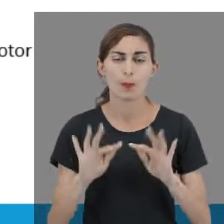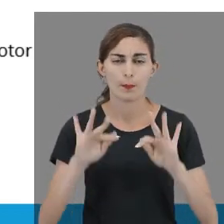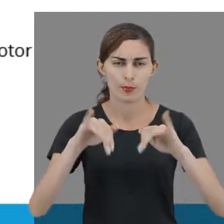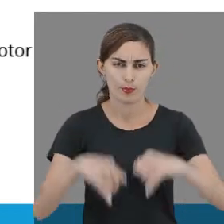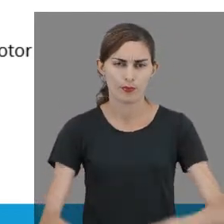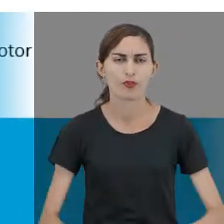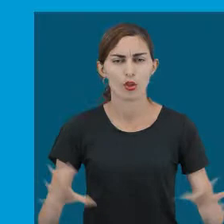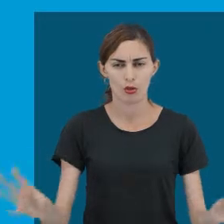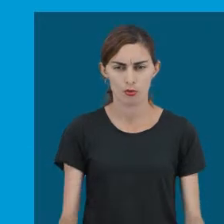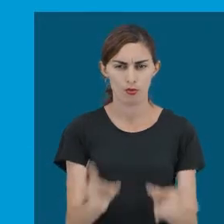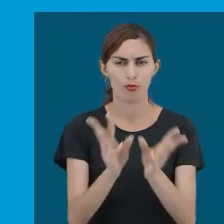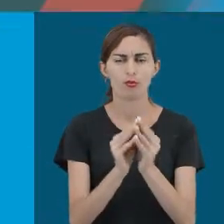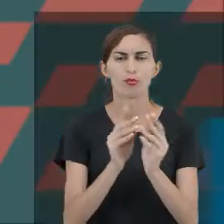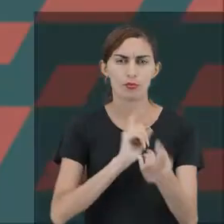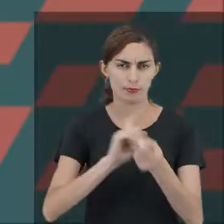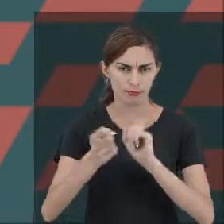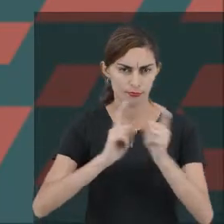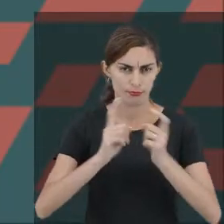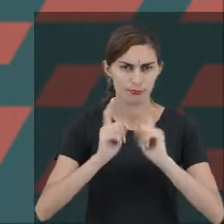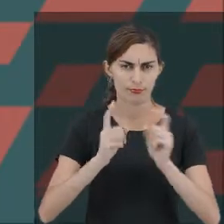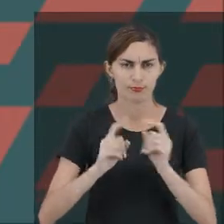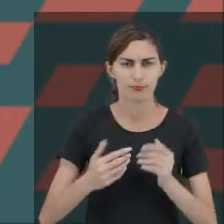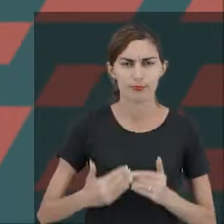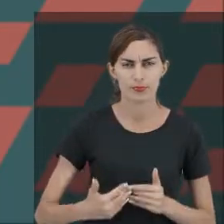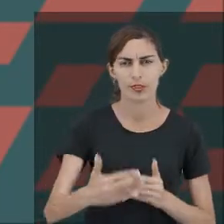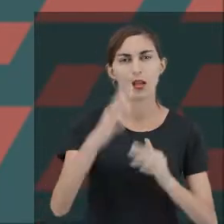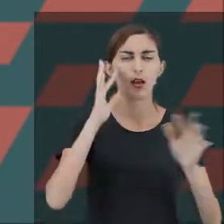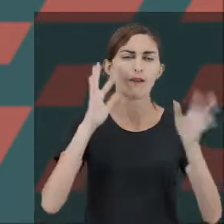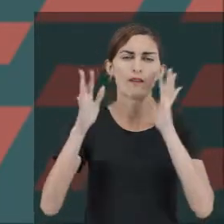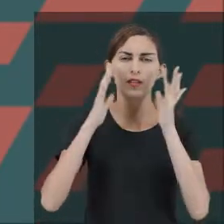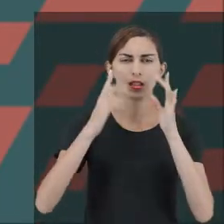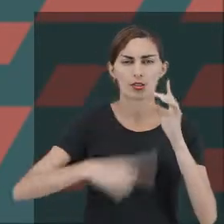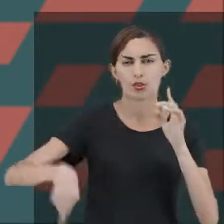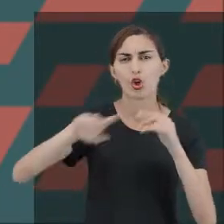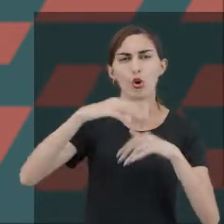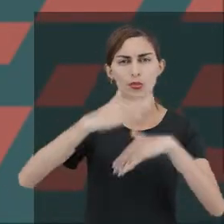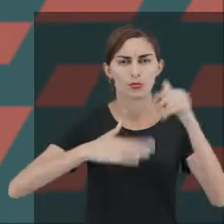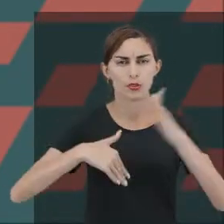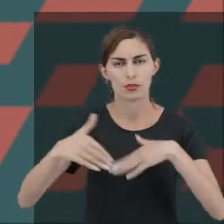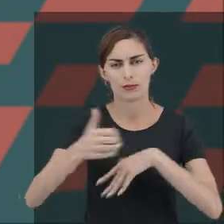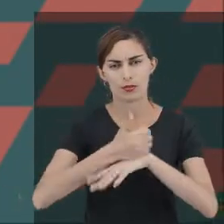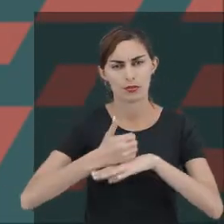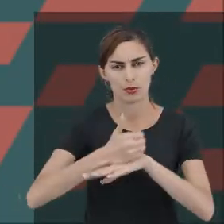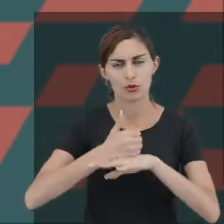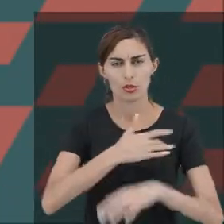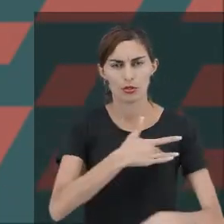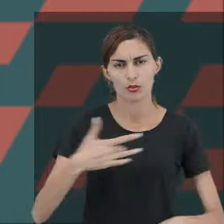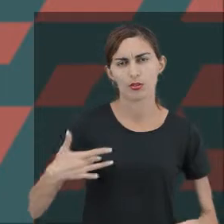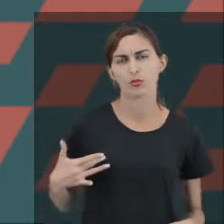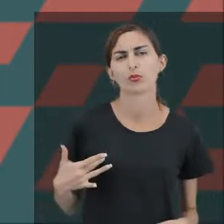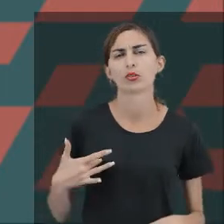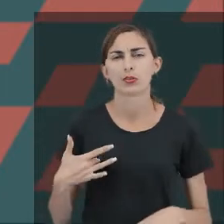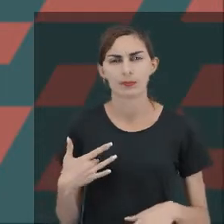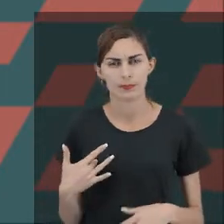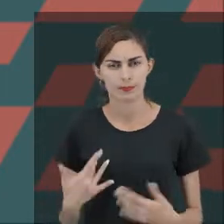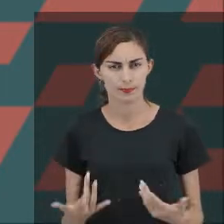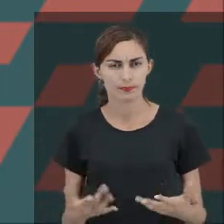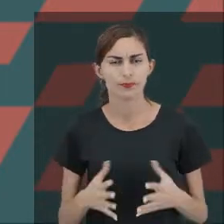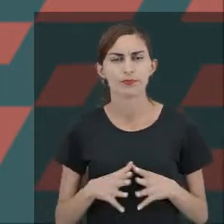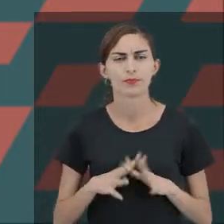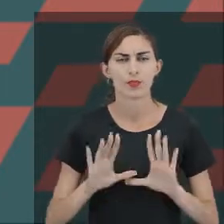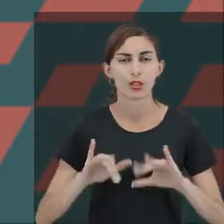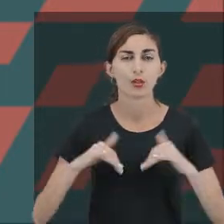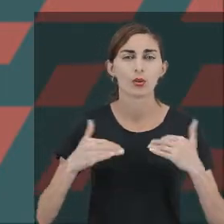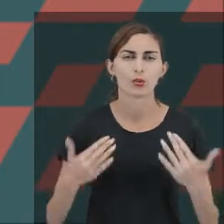de um desses direcionamentos. Por fim, concluída nossa discussão, segue uma reflexão para nós, enquanto profissionais